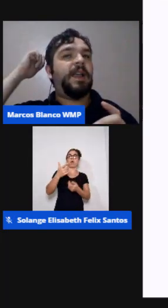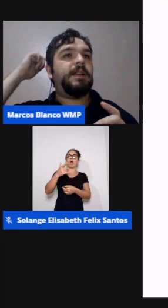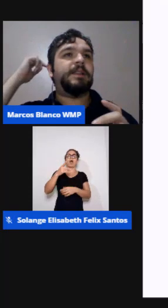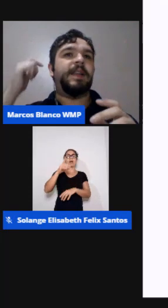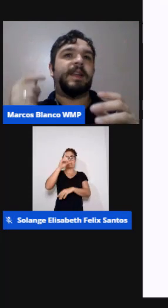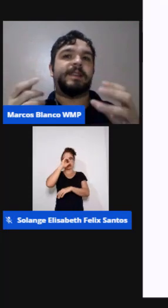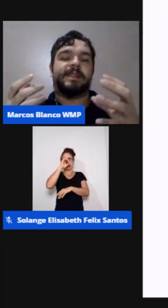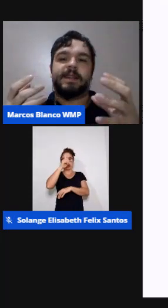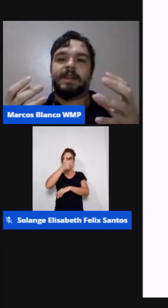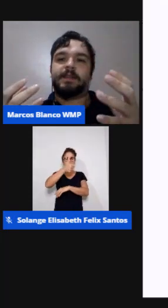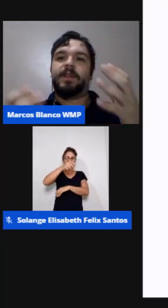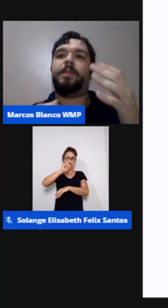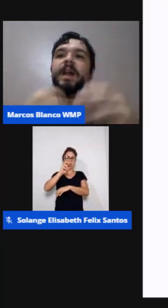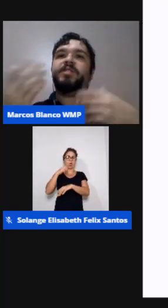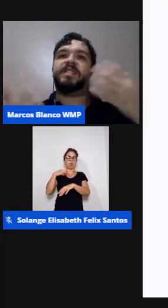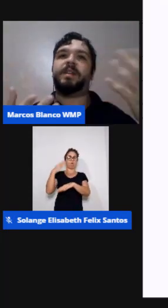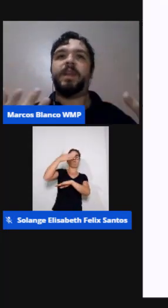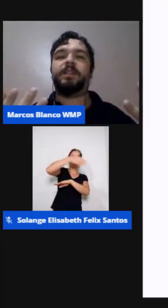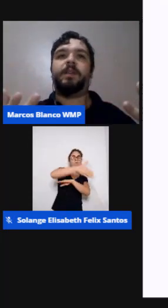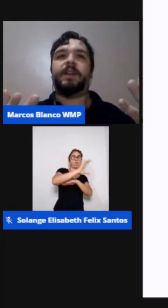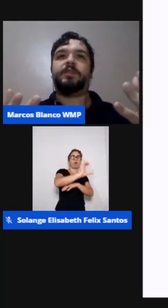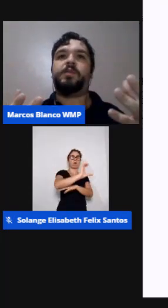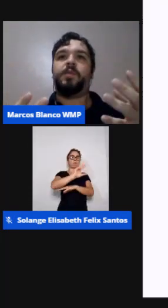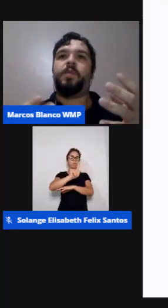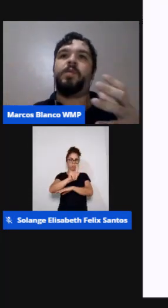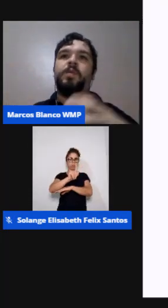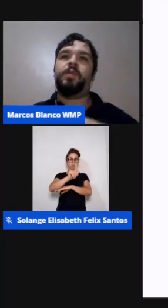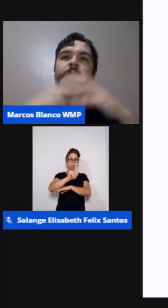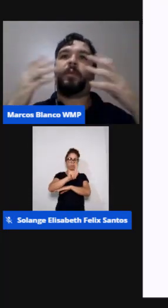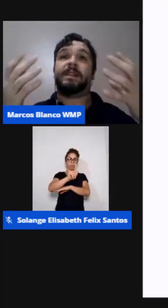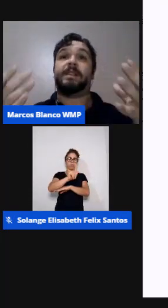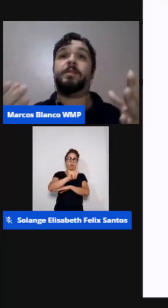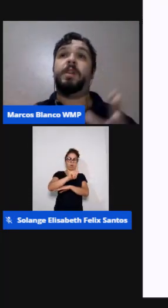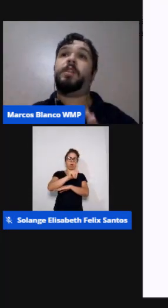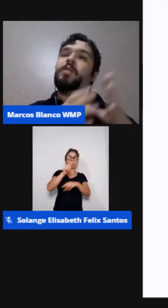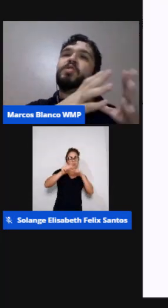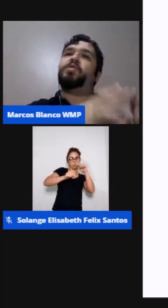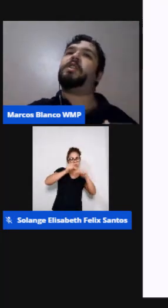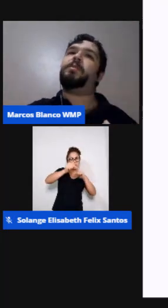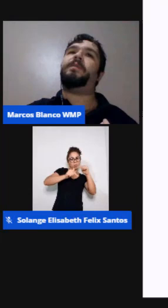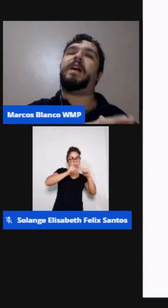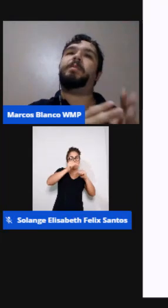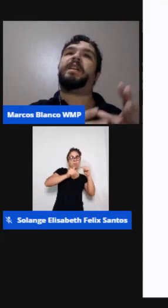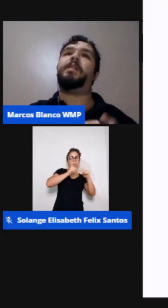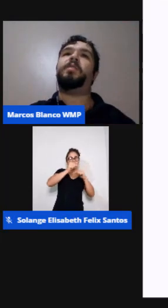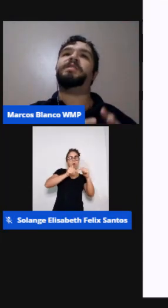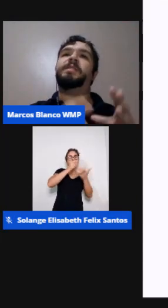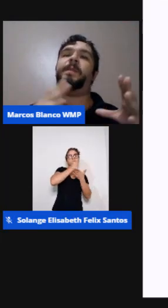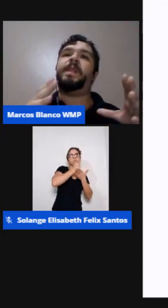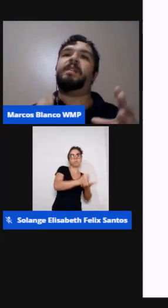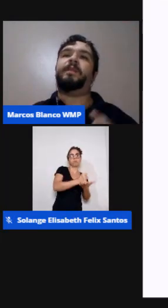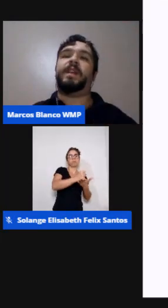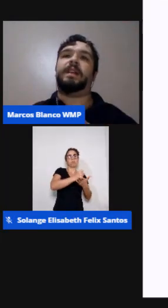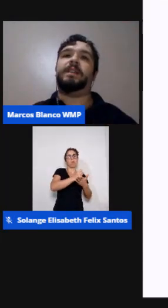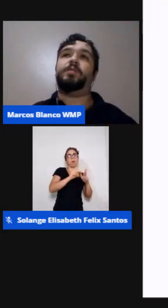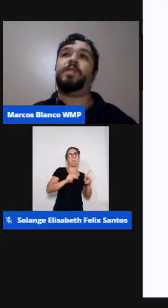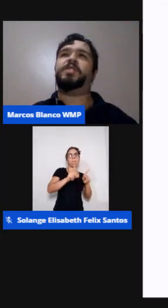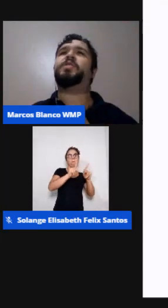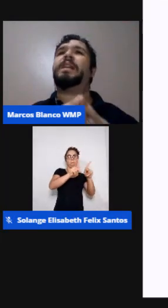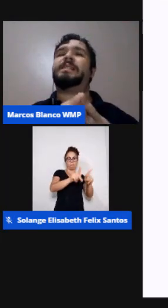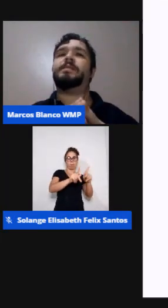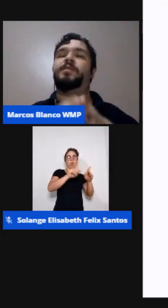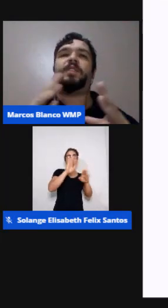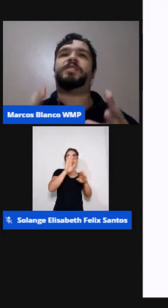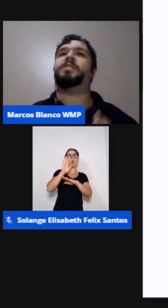eu, além desse trabalho de engajamento que eu faço com a população, eu ajudo na biofábrica, que é onde fica